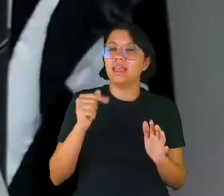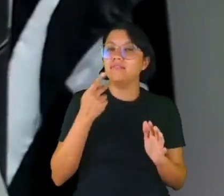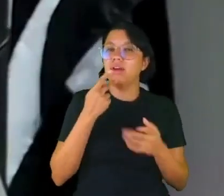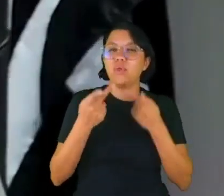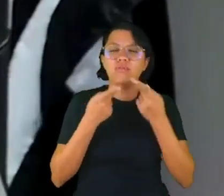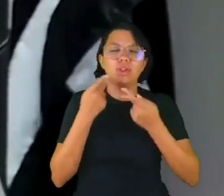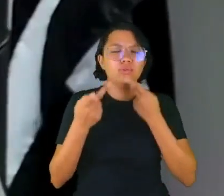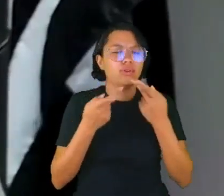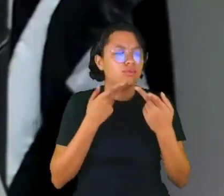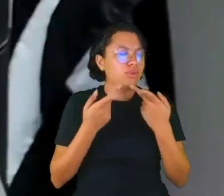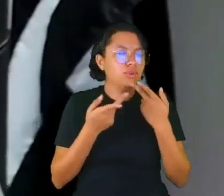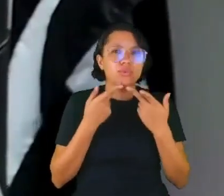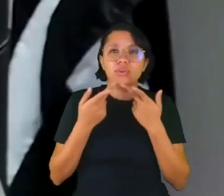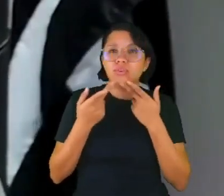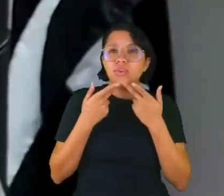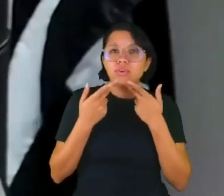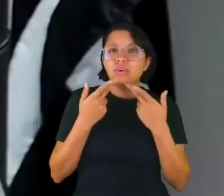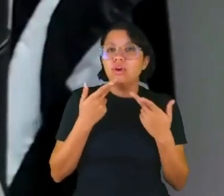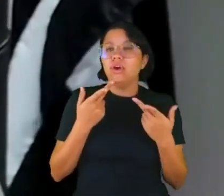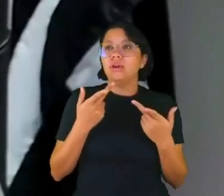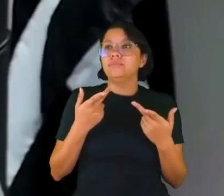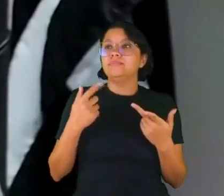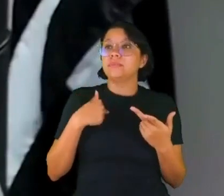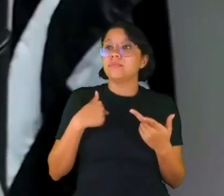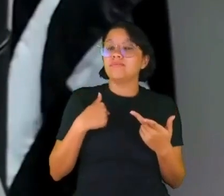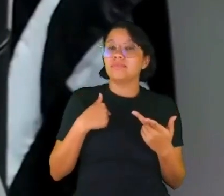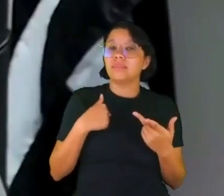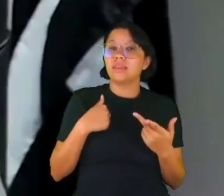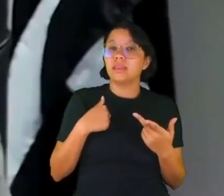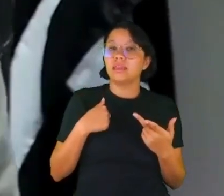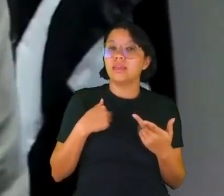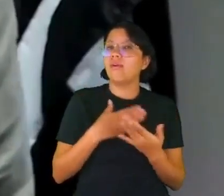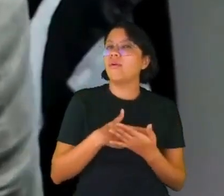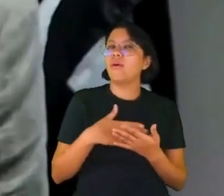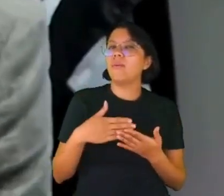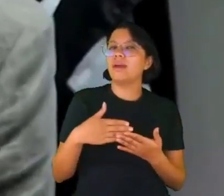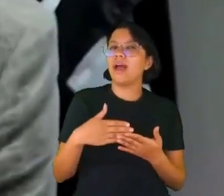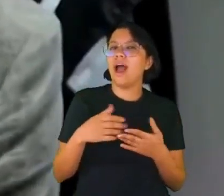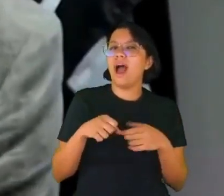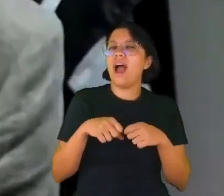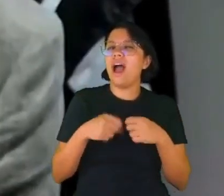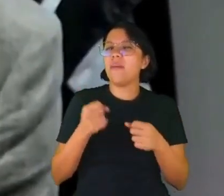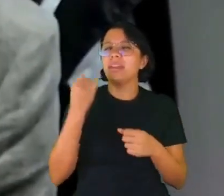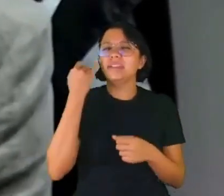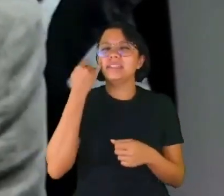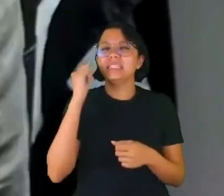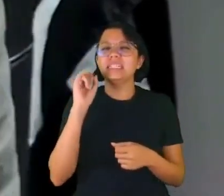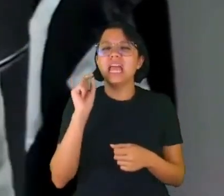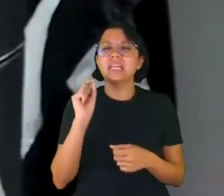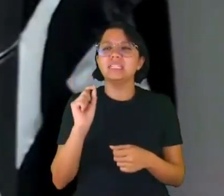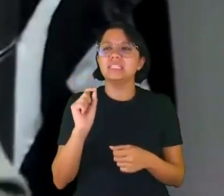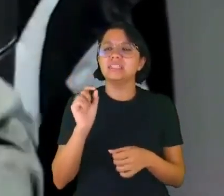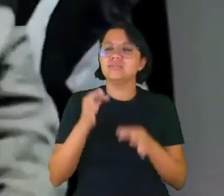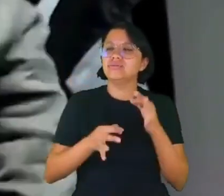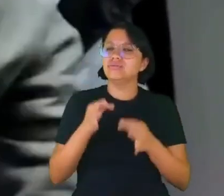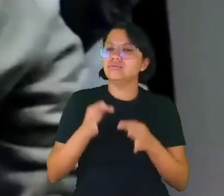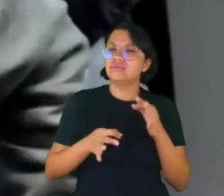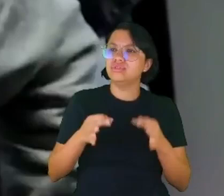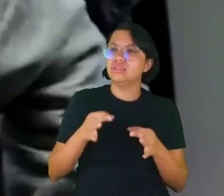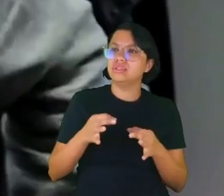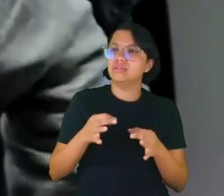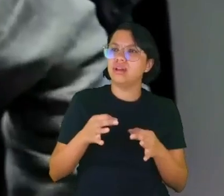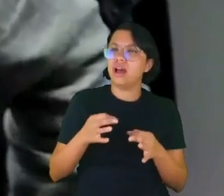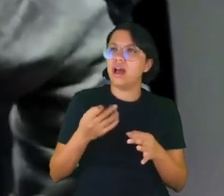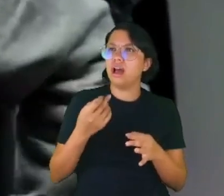falou comigo, que eu acabei começando a me quedar nessa ideia de que talvez o judiciário